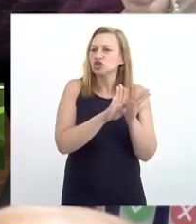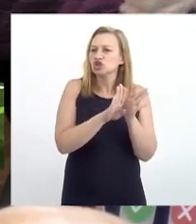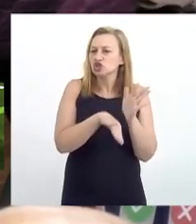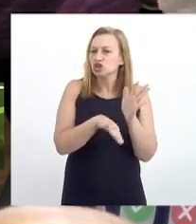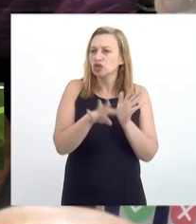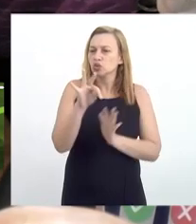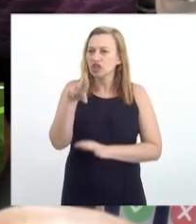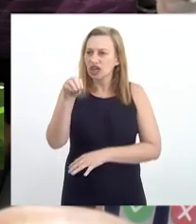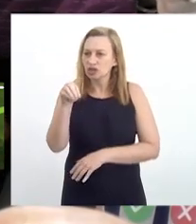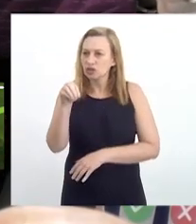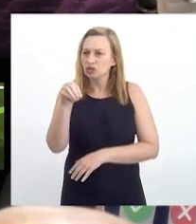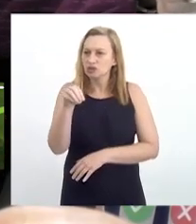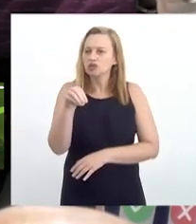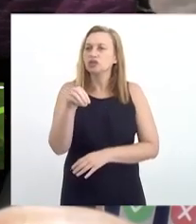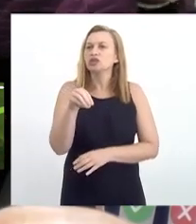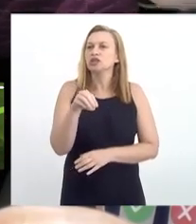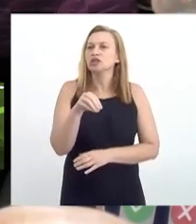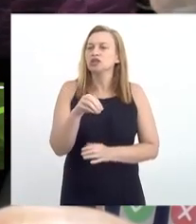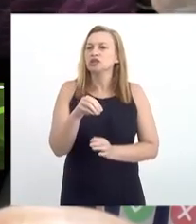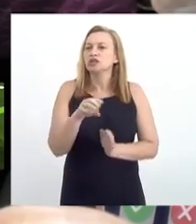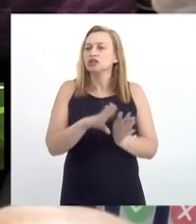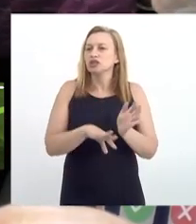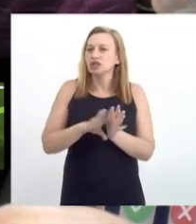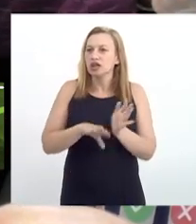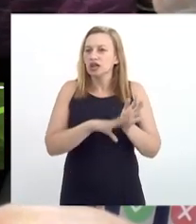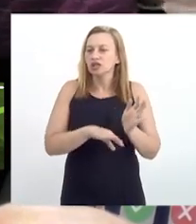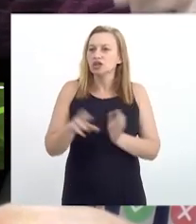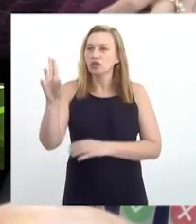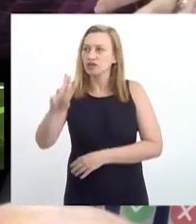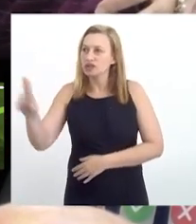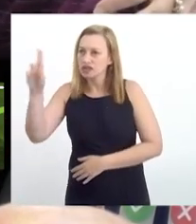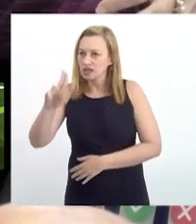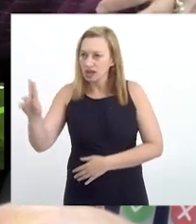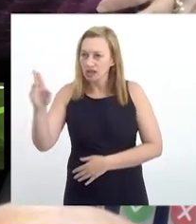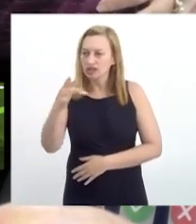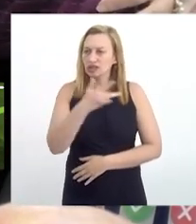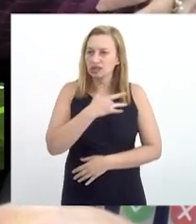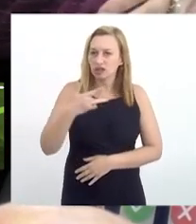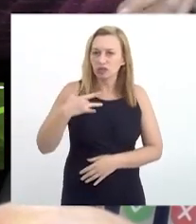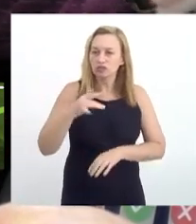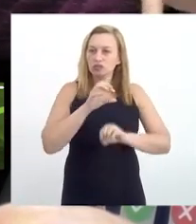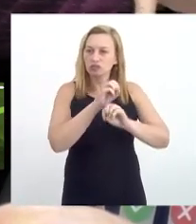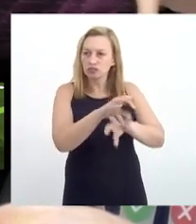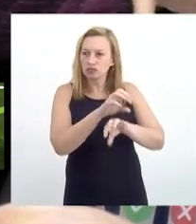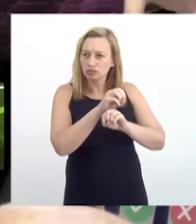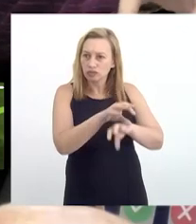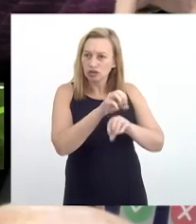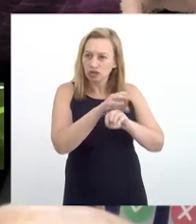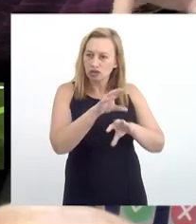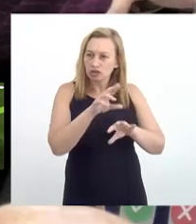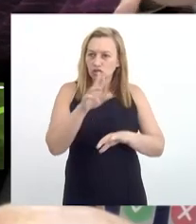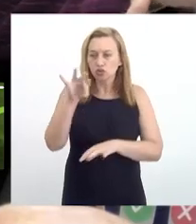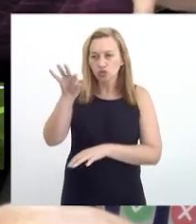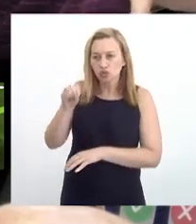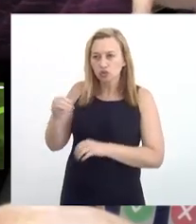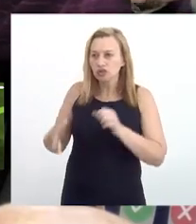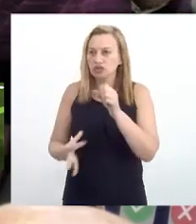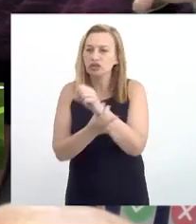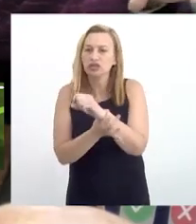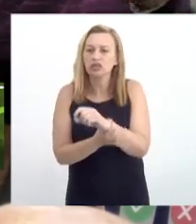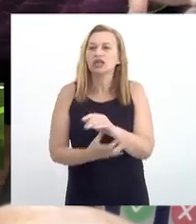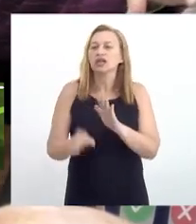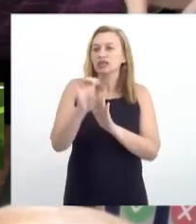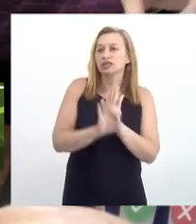a questão das universidades, da saúde, da educação e do fundo de segurança. são, respectivamente, as